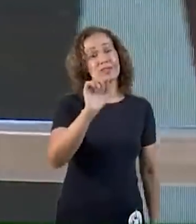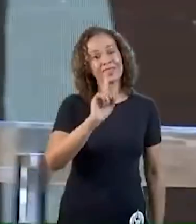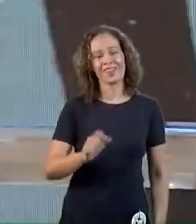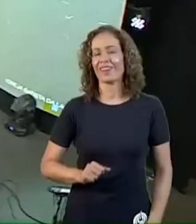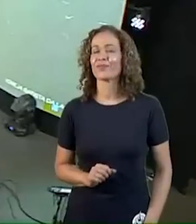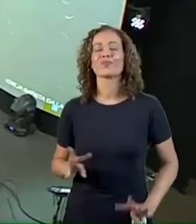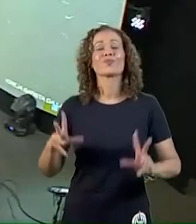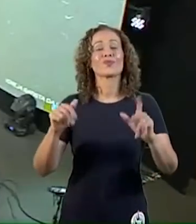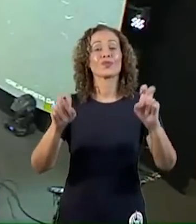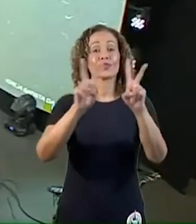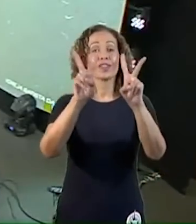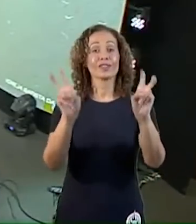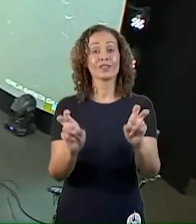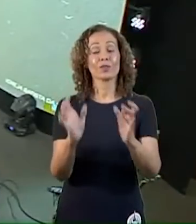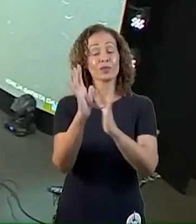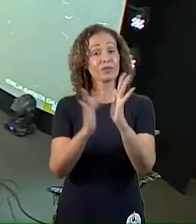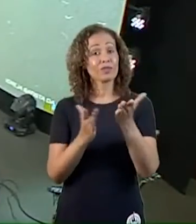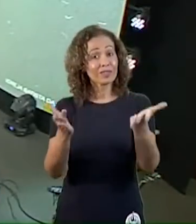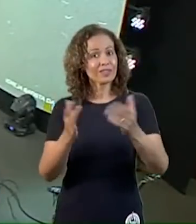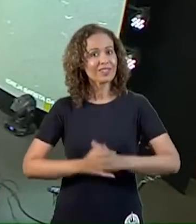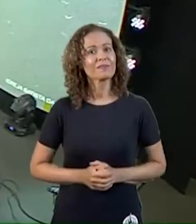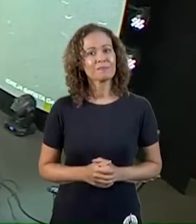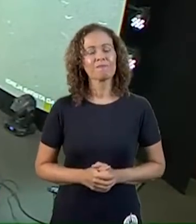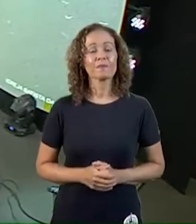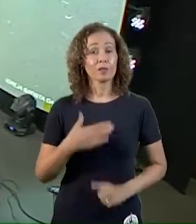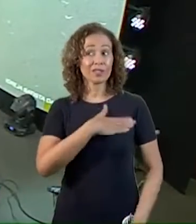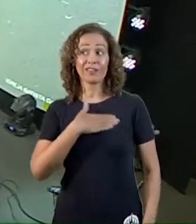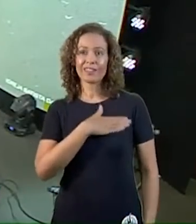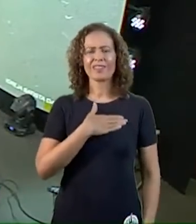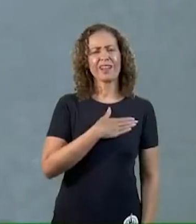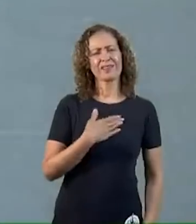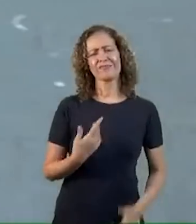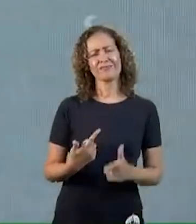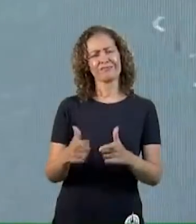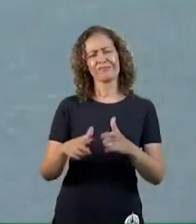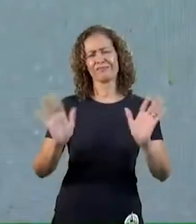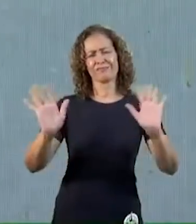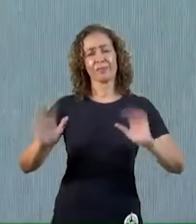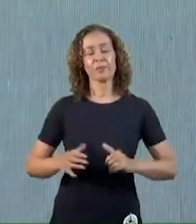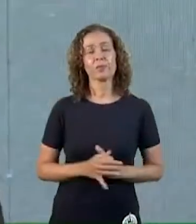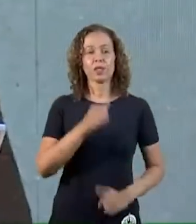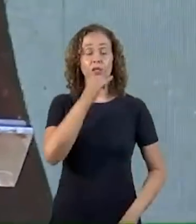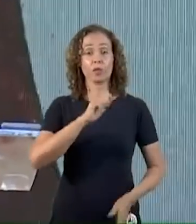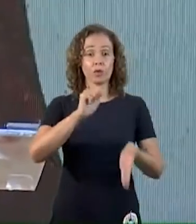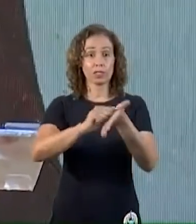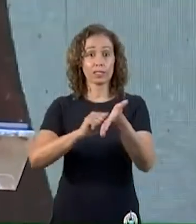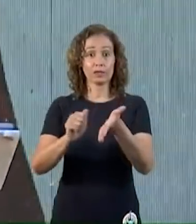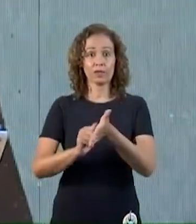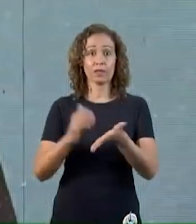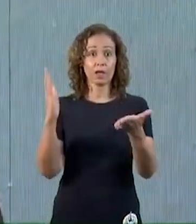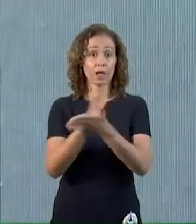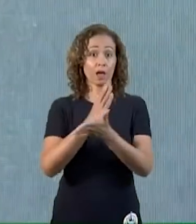Jesus. Nem nada é para você gostar. Outro dia eu postei um negócio, as pessoas escreveram. Eu concordo, eu não concordo. Eu escrevi assim,